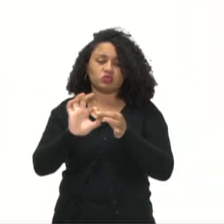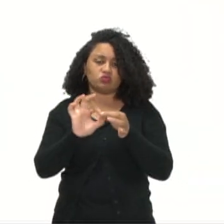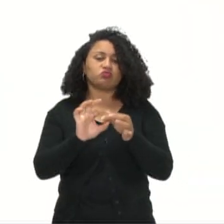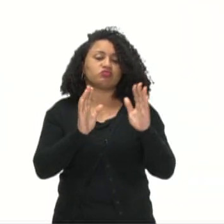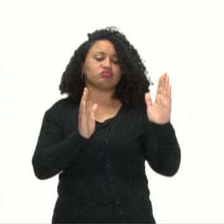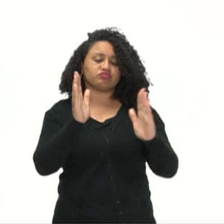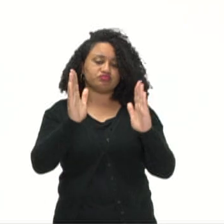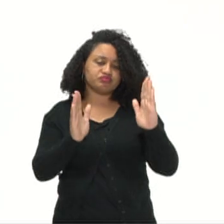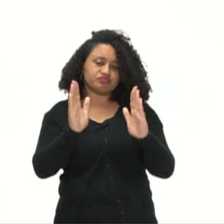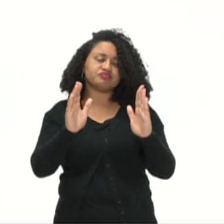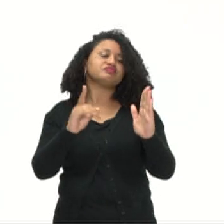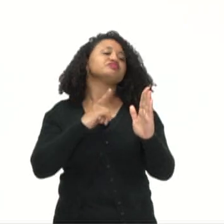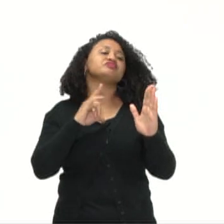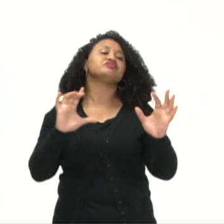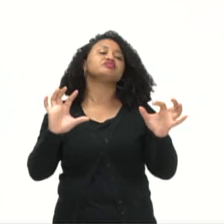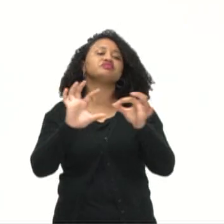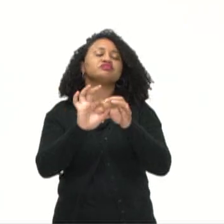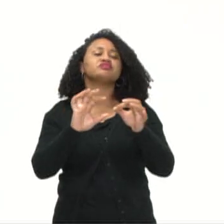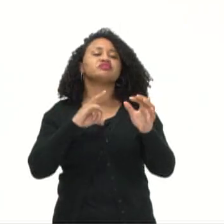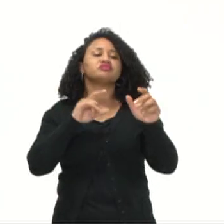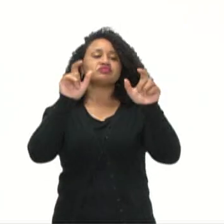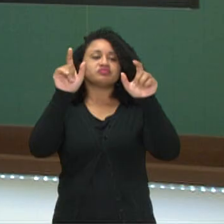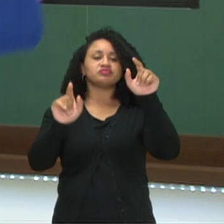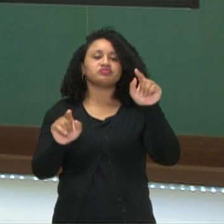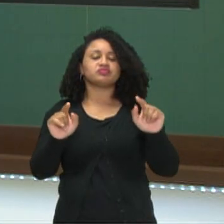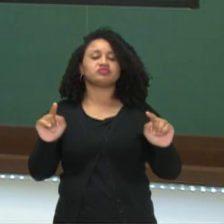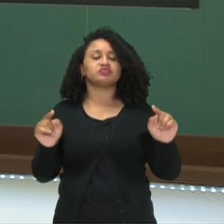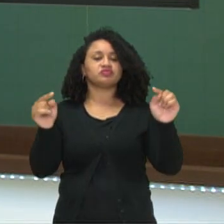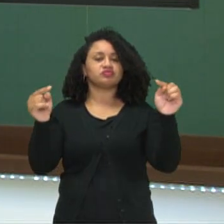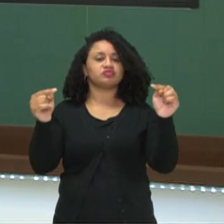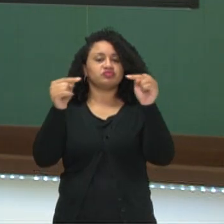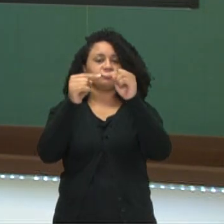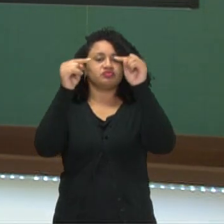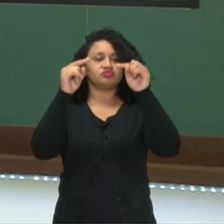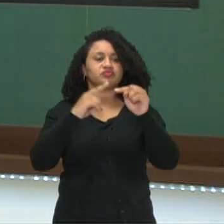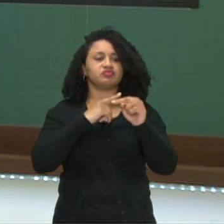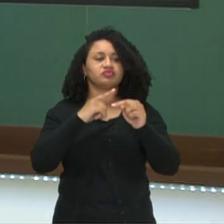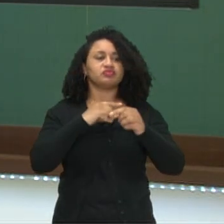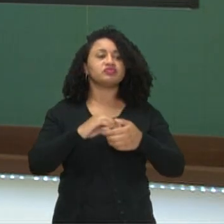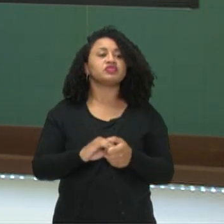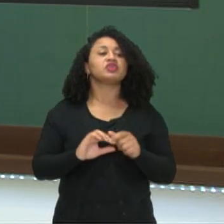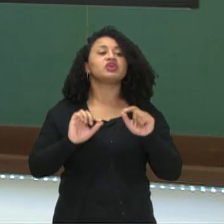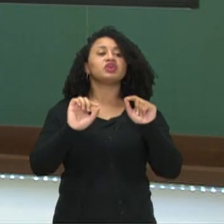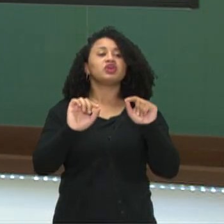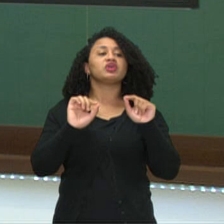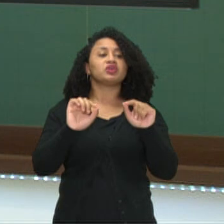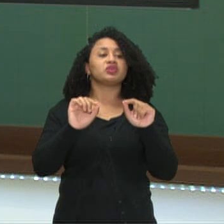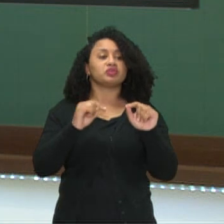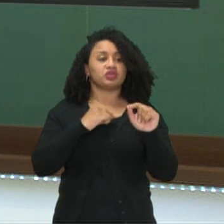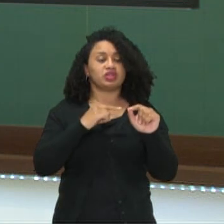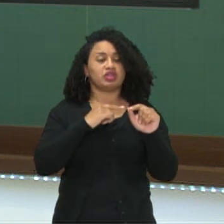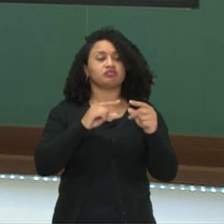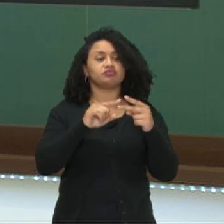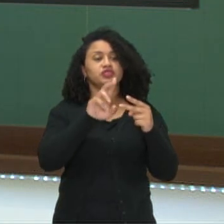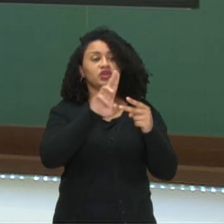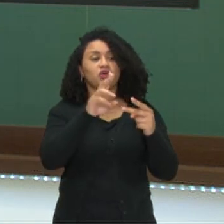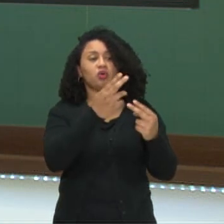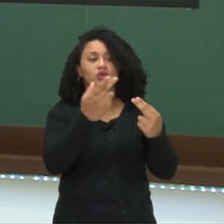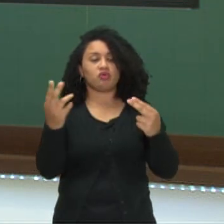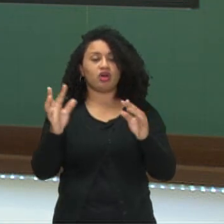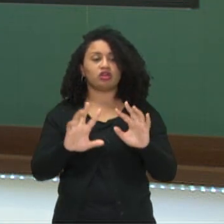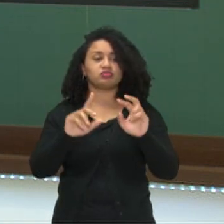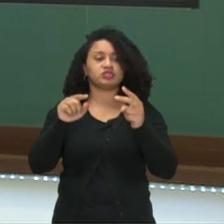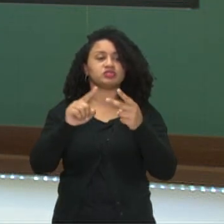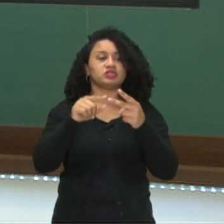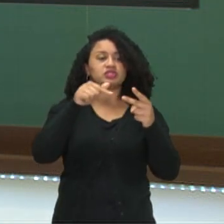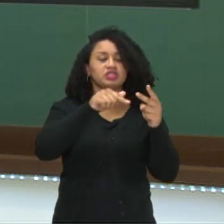como eu mostrei, paralelo é ligação nos mesmos pontos, tá? E que a tensão é a mesma para todos, a carga